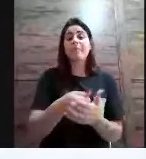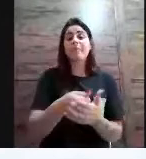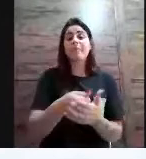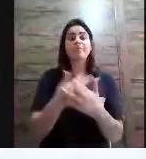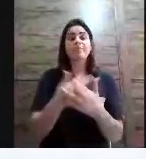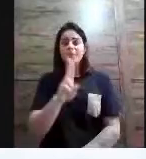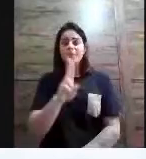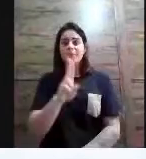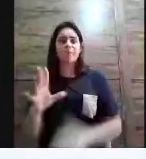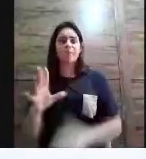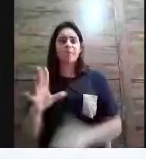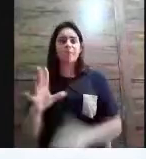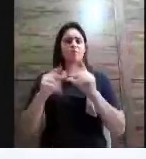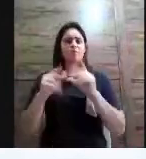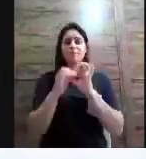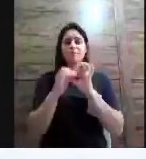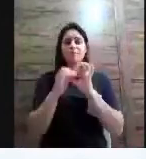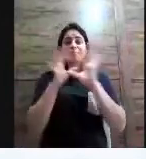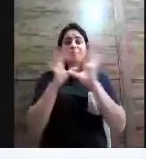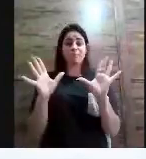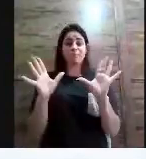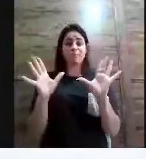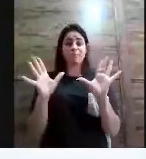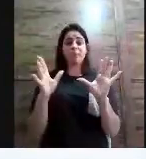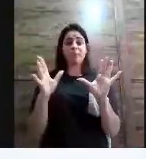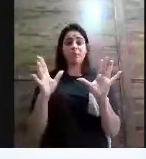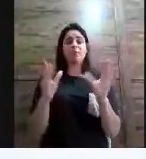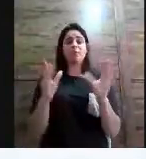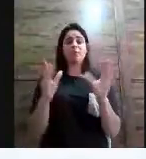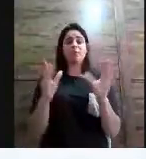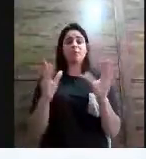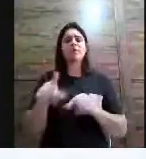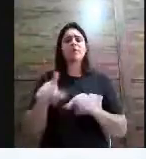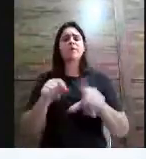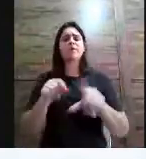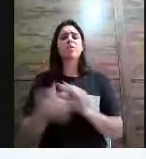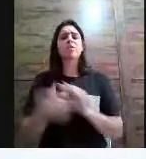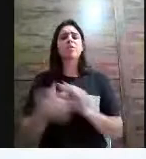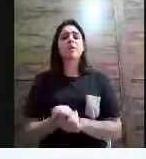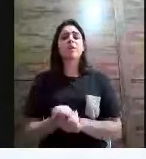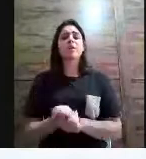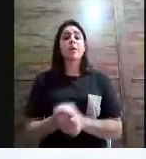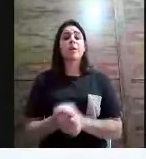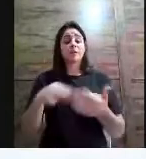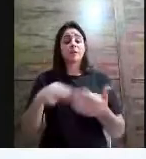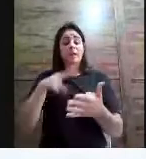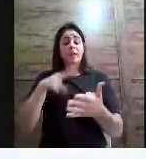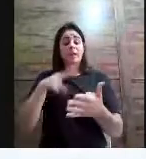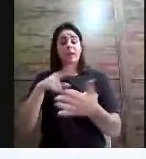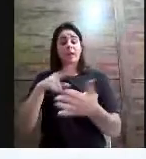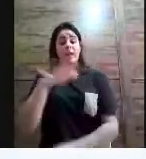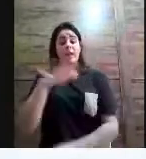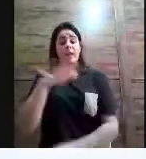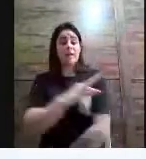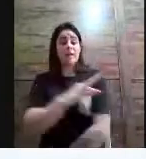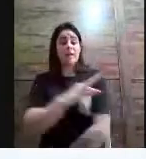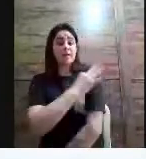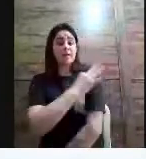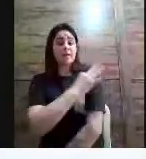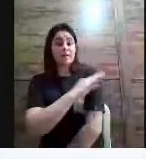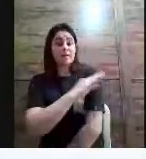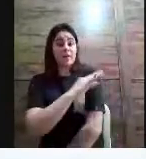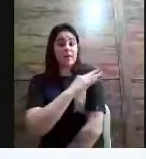liberadas, vamos dizer assim, e aí é uma coisa muito técnica. Tem que ver não só a eficácia da vacina, como